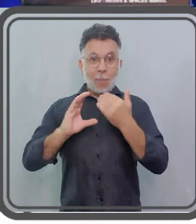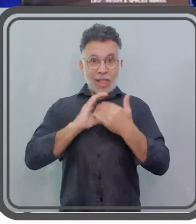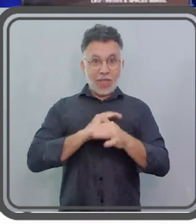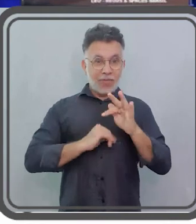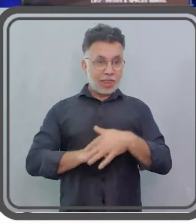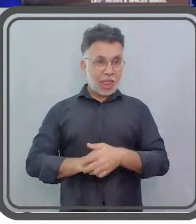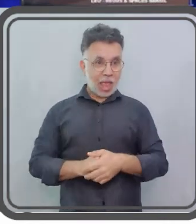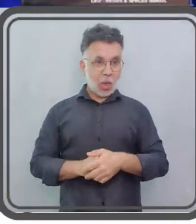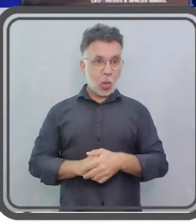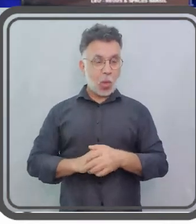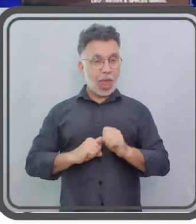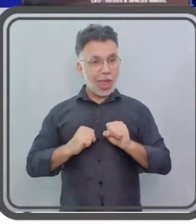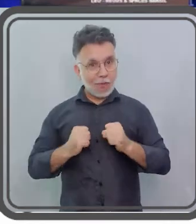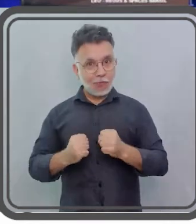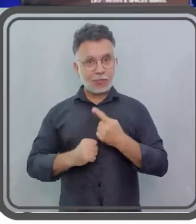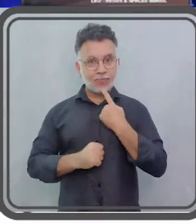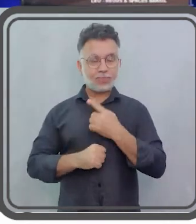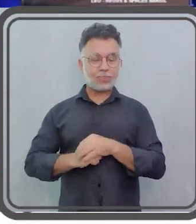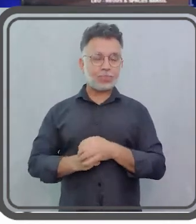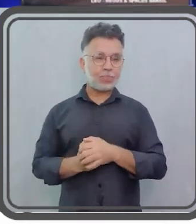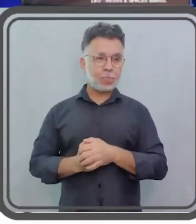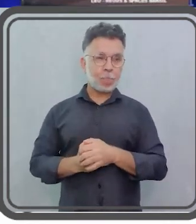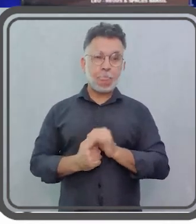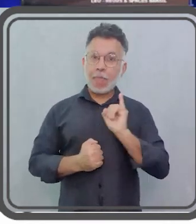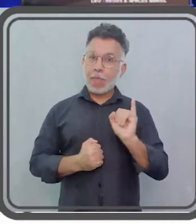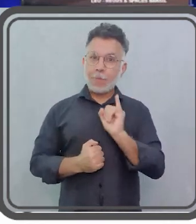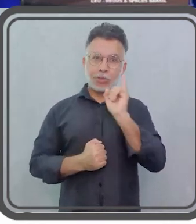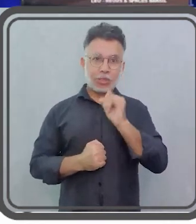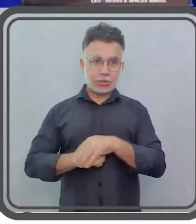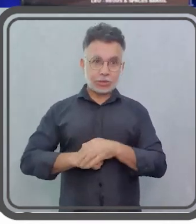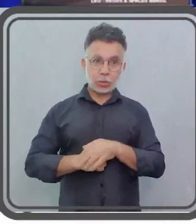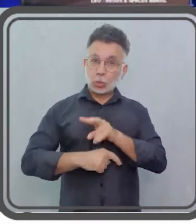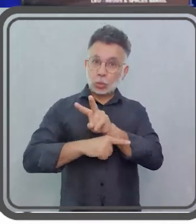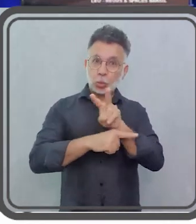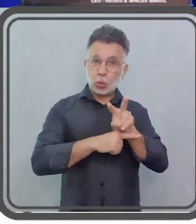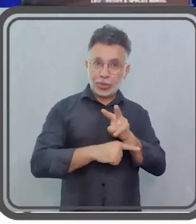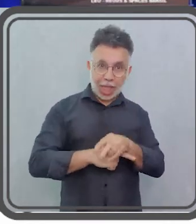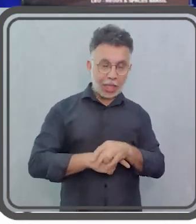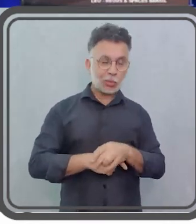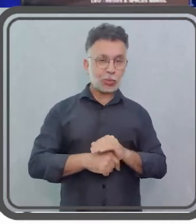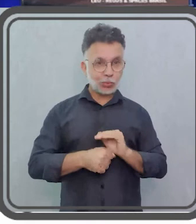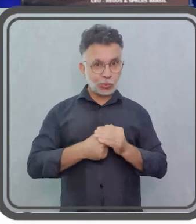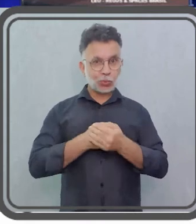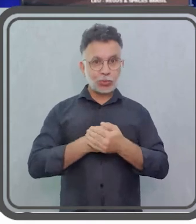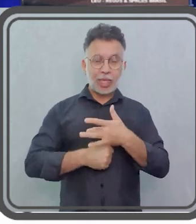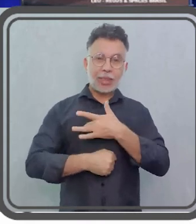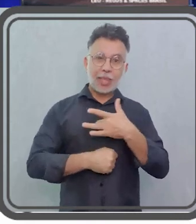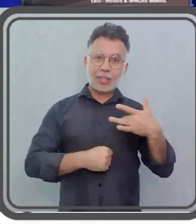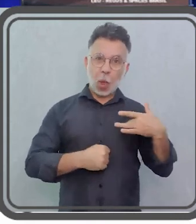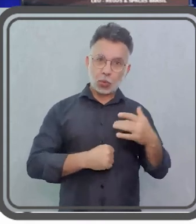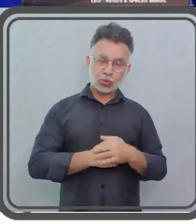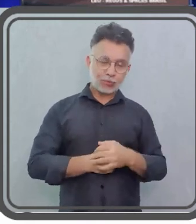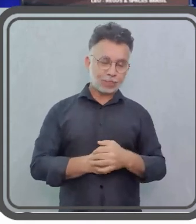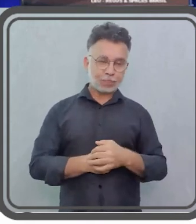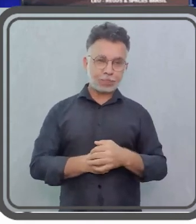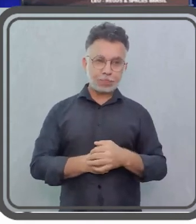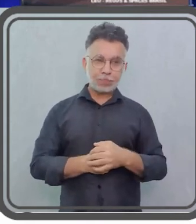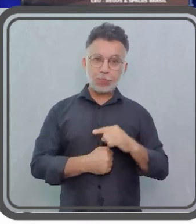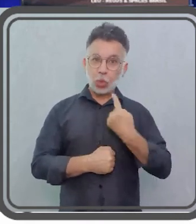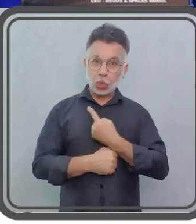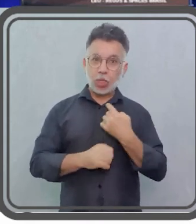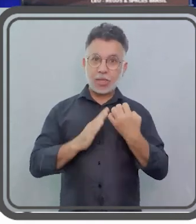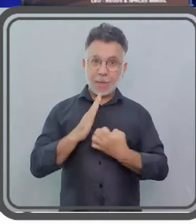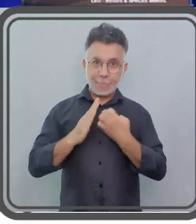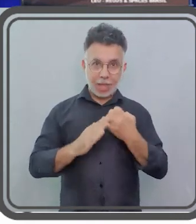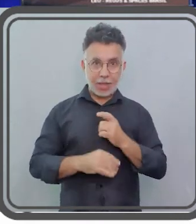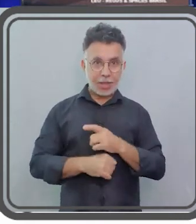novo, reforçar a importância do cuidado com o alimento, da saúde. Nossa empresa,